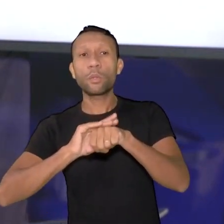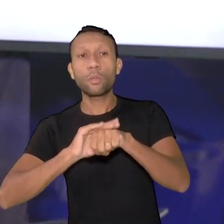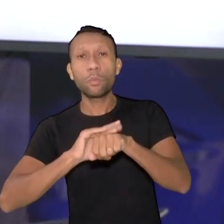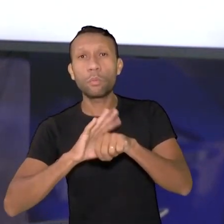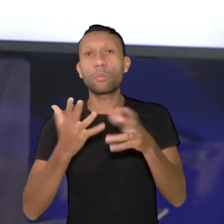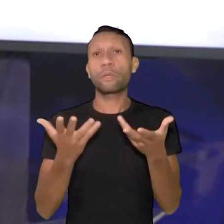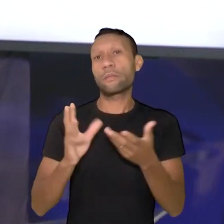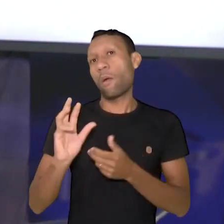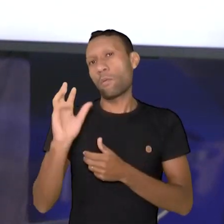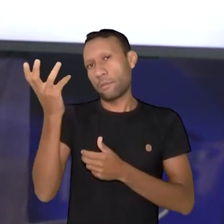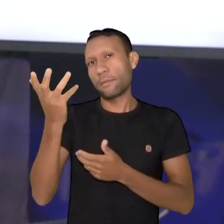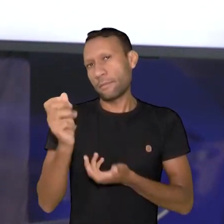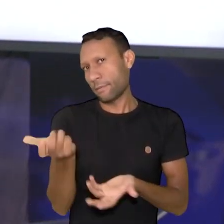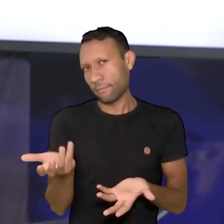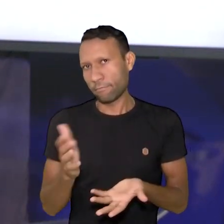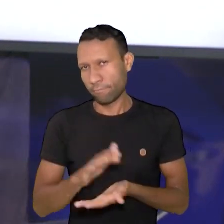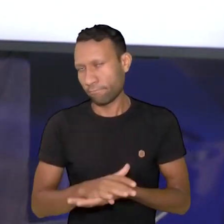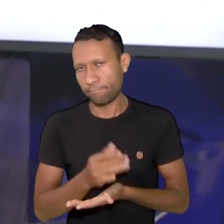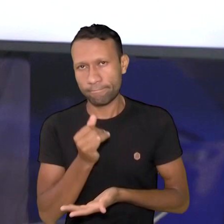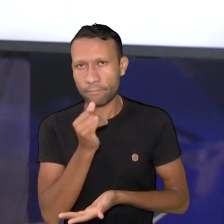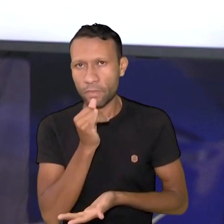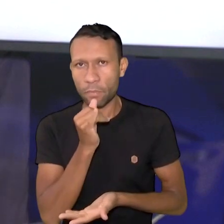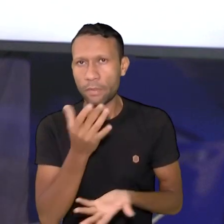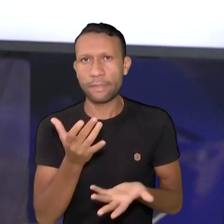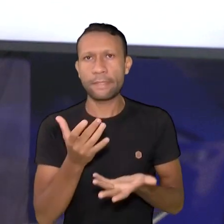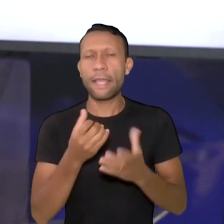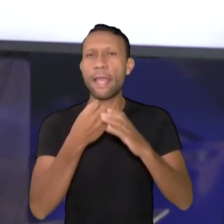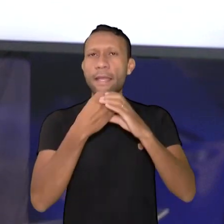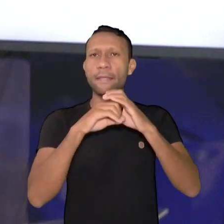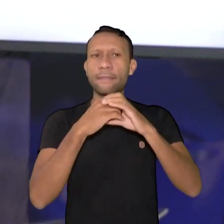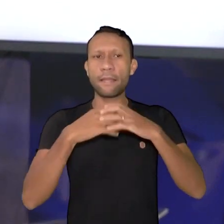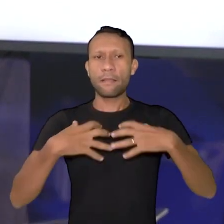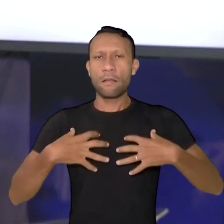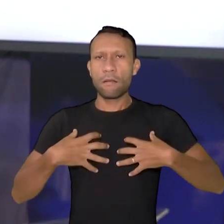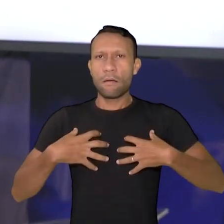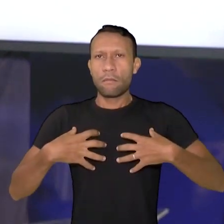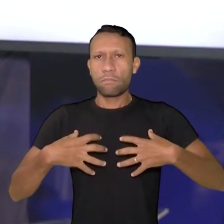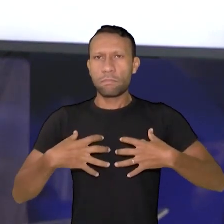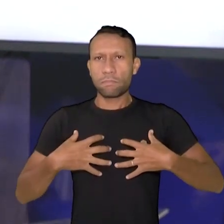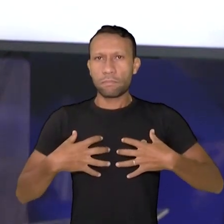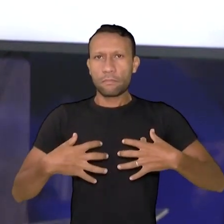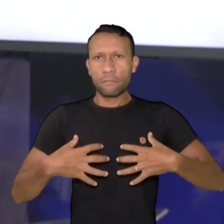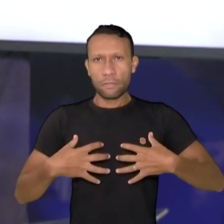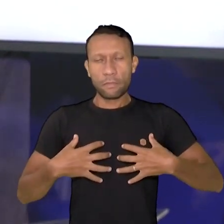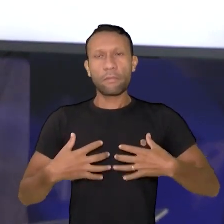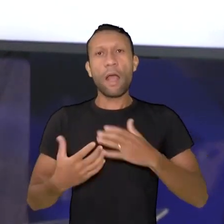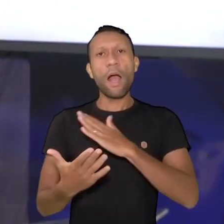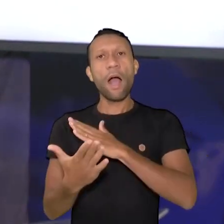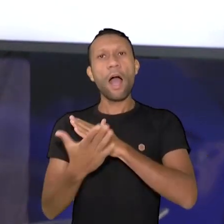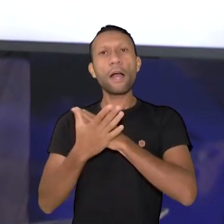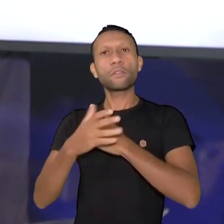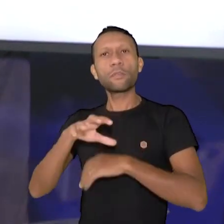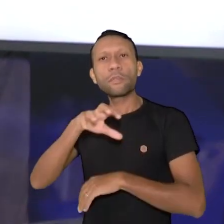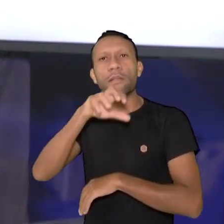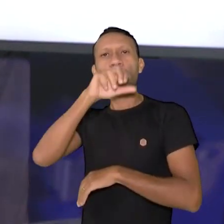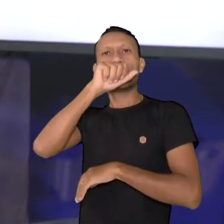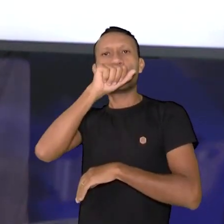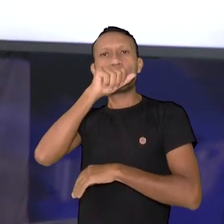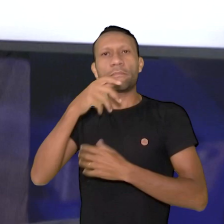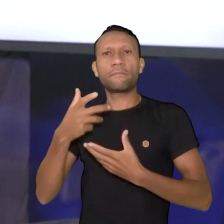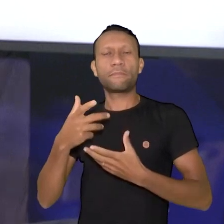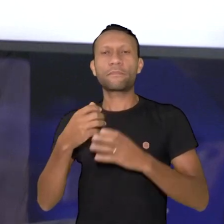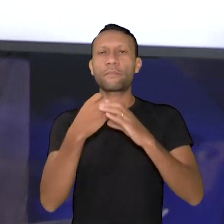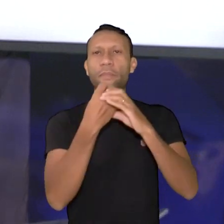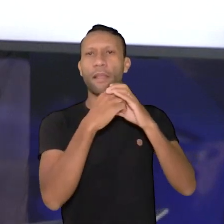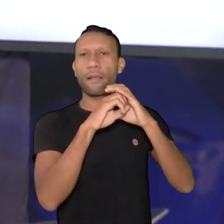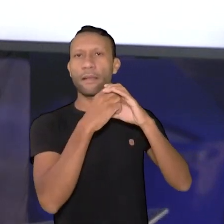que aconteça. Se eu falo, por exemplo, célula pulmonar, vai ajudar a gente a respirar. Célula